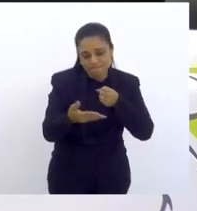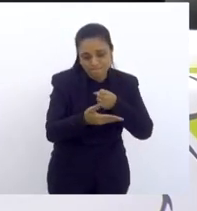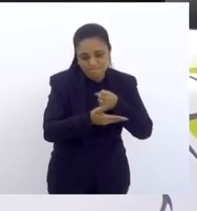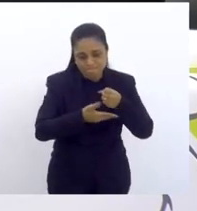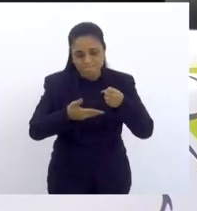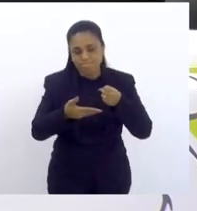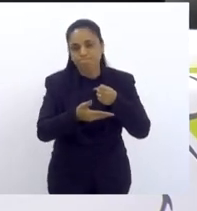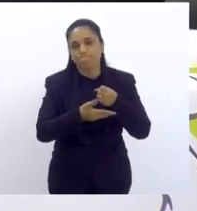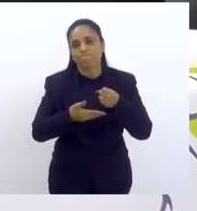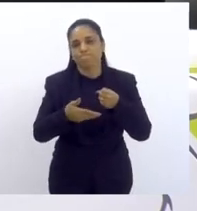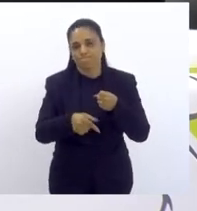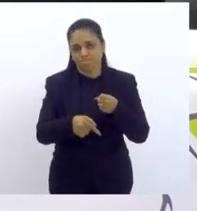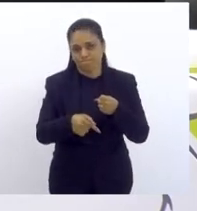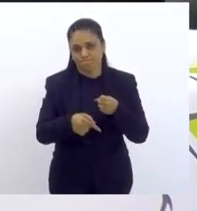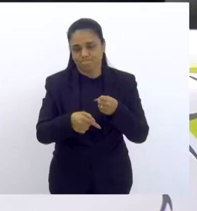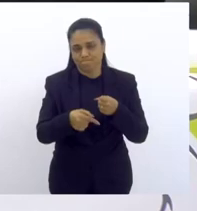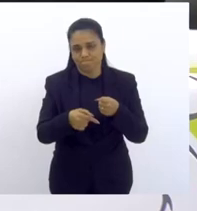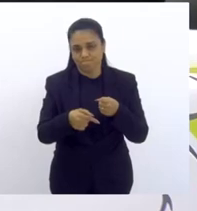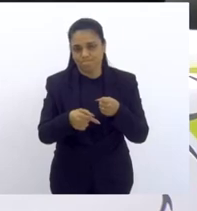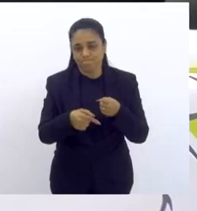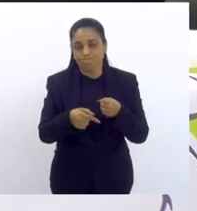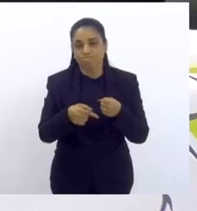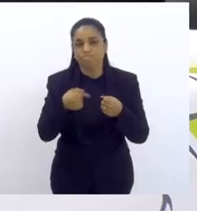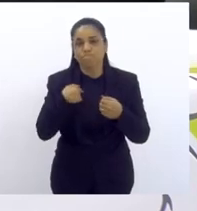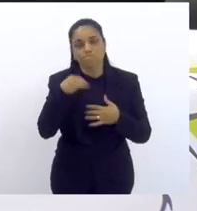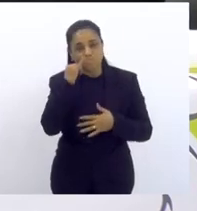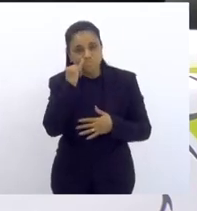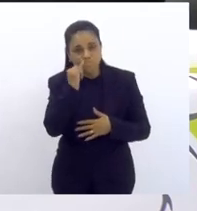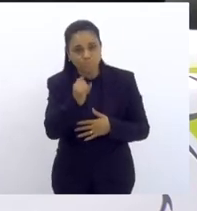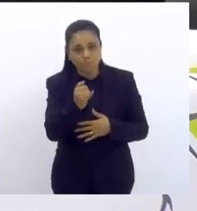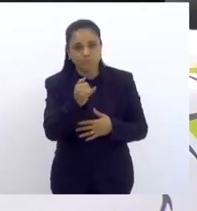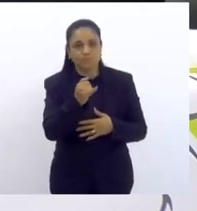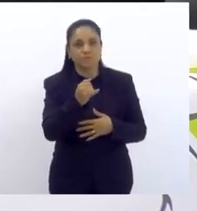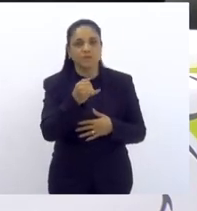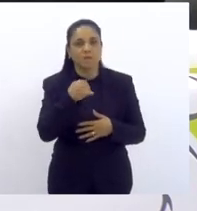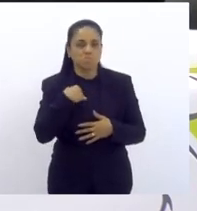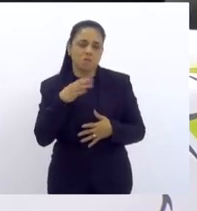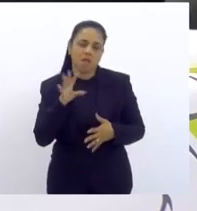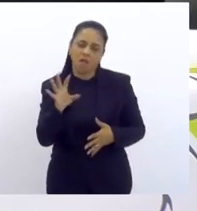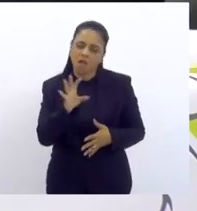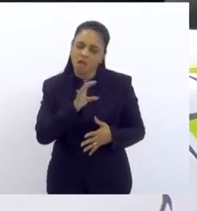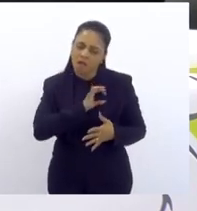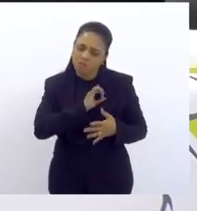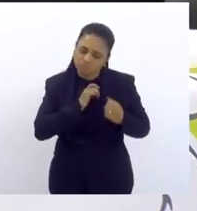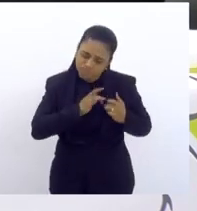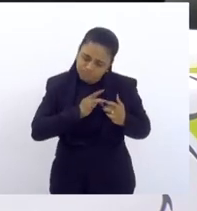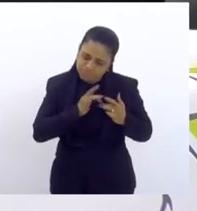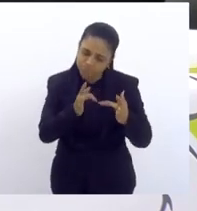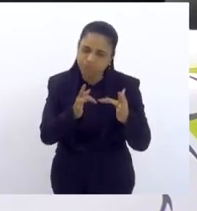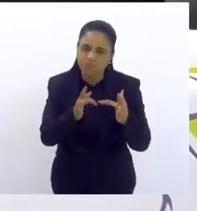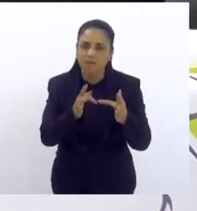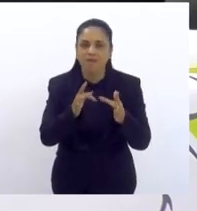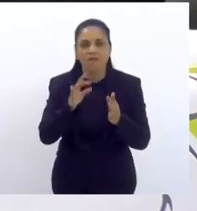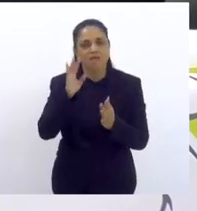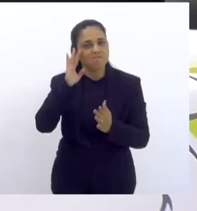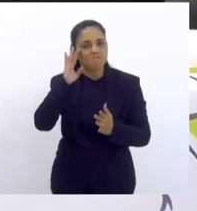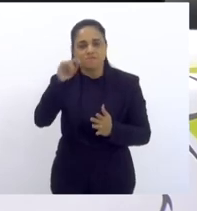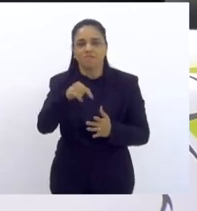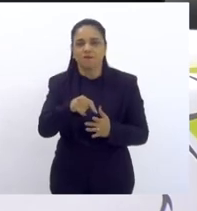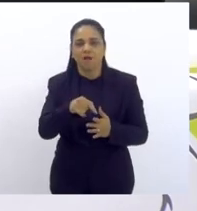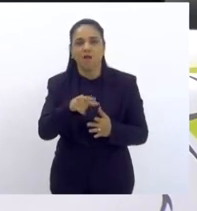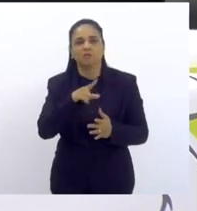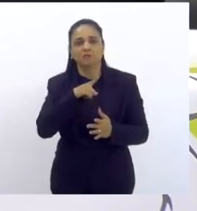vocês né e dizendo isso é claro que a paixão é fundamental é claro que tem gente abnegada